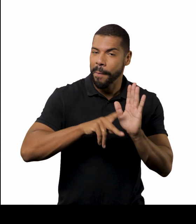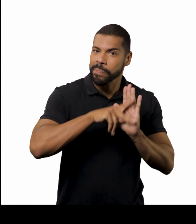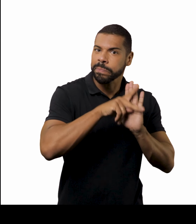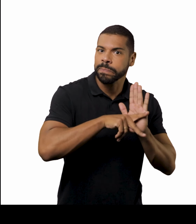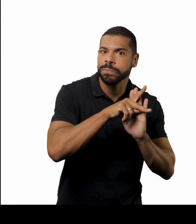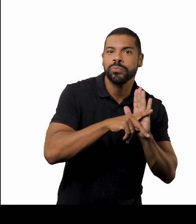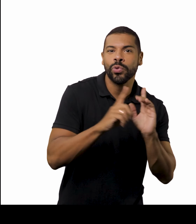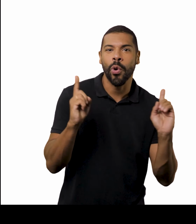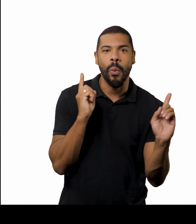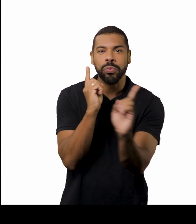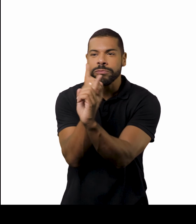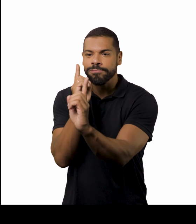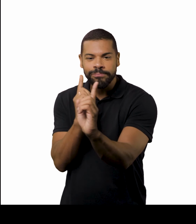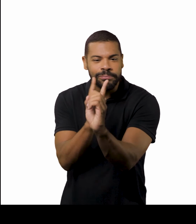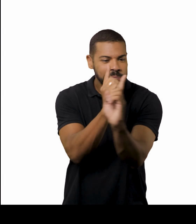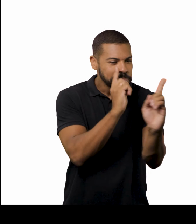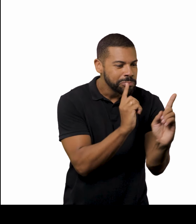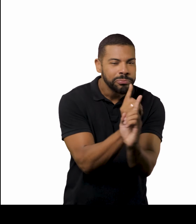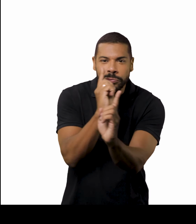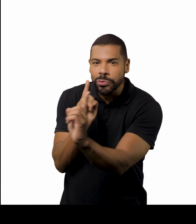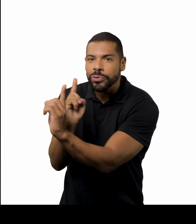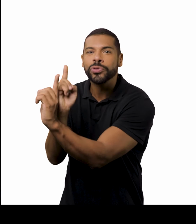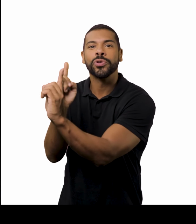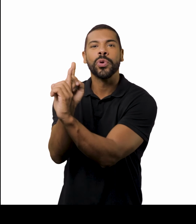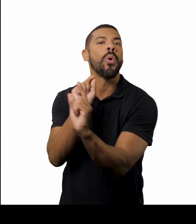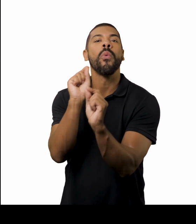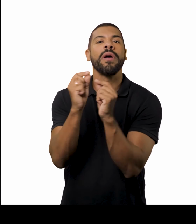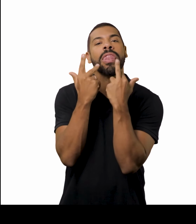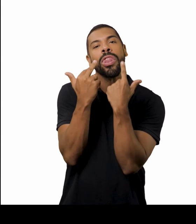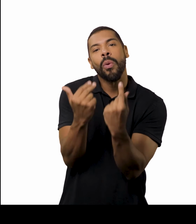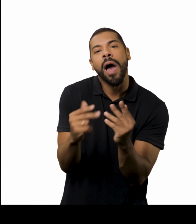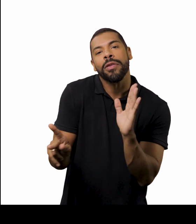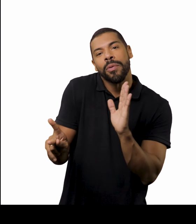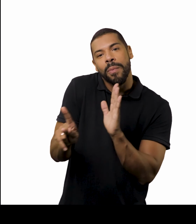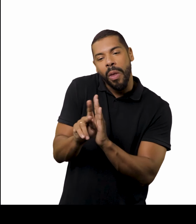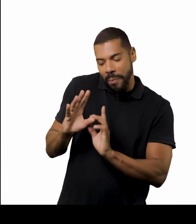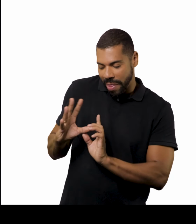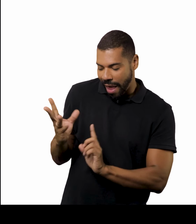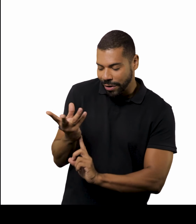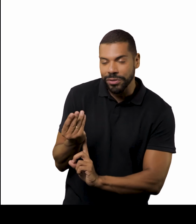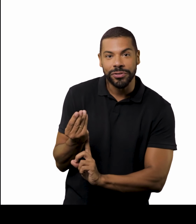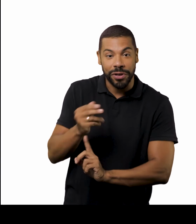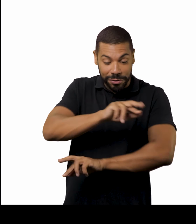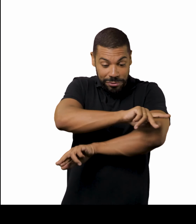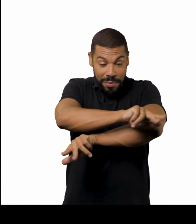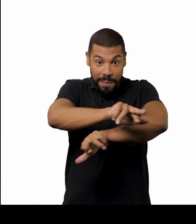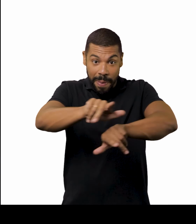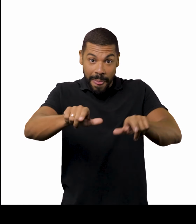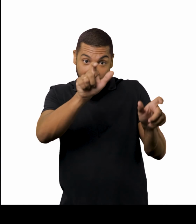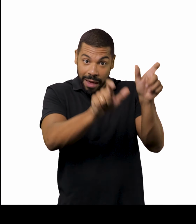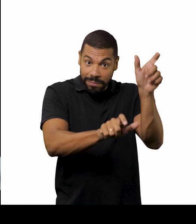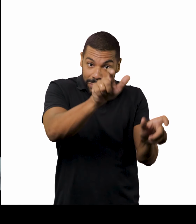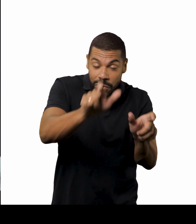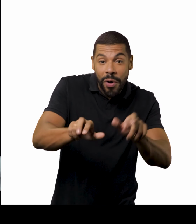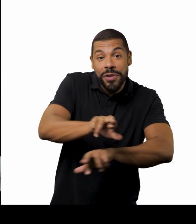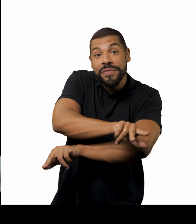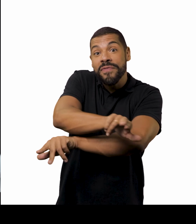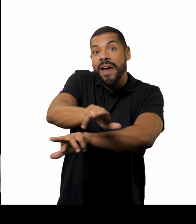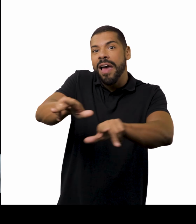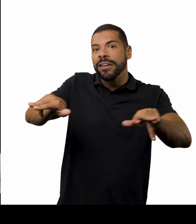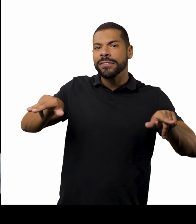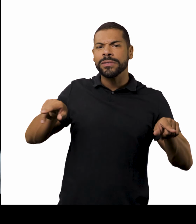projeto que gera encontros de linguagens artísticas, de pessoas diferentes, né, que têm ali suas